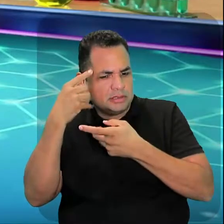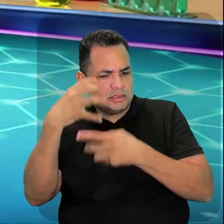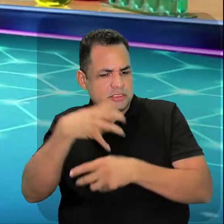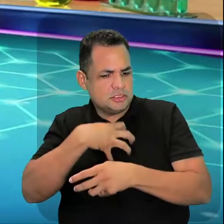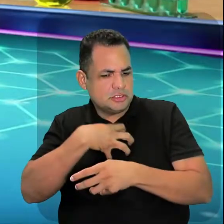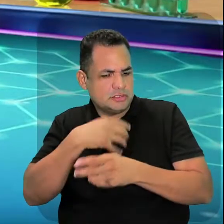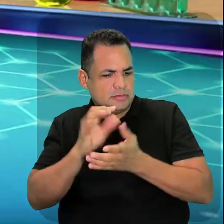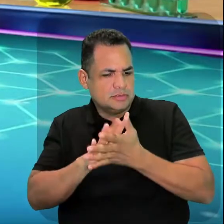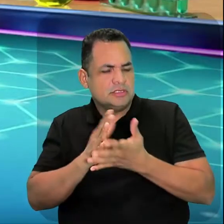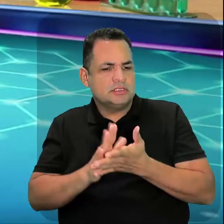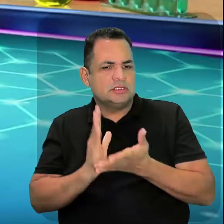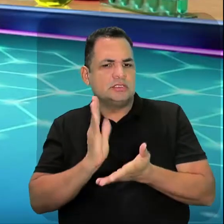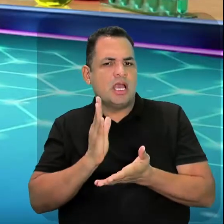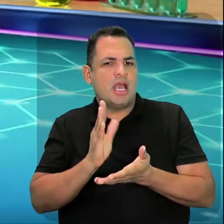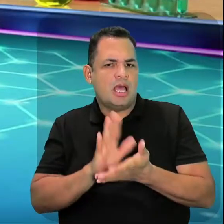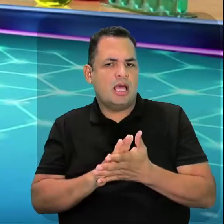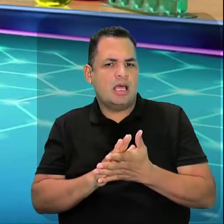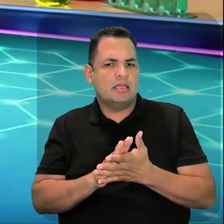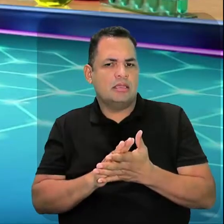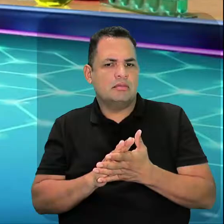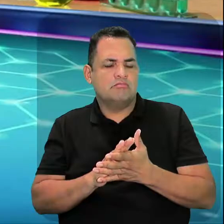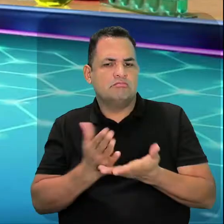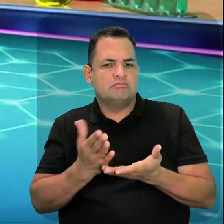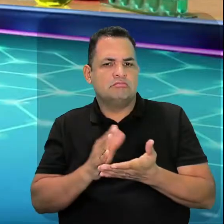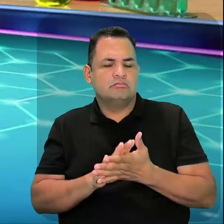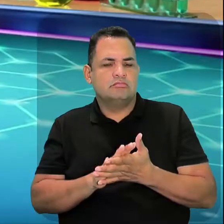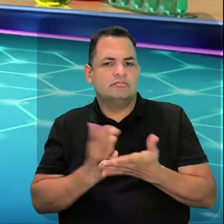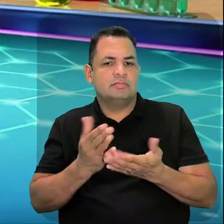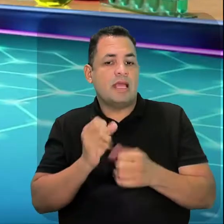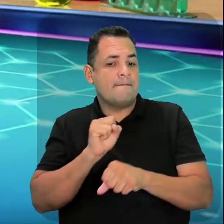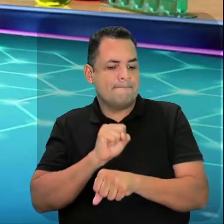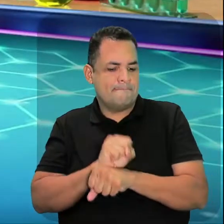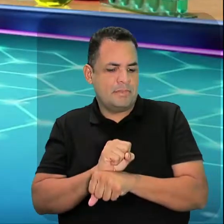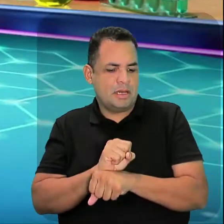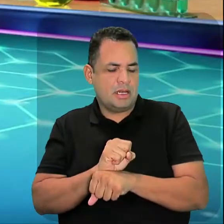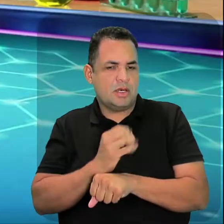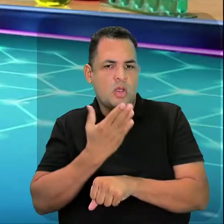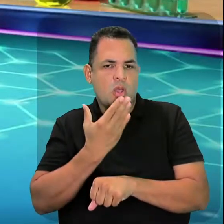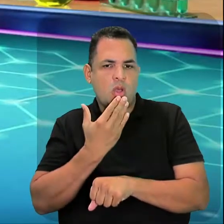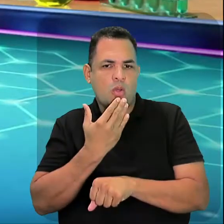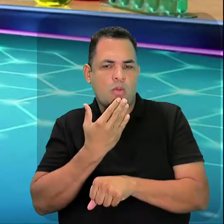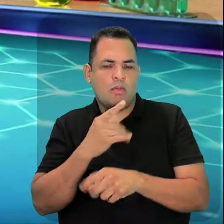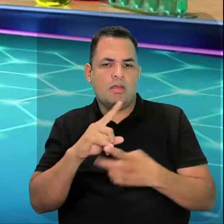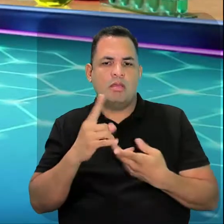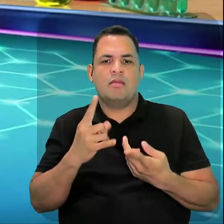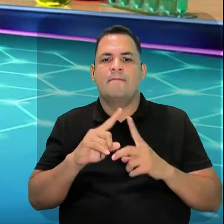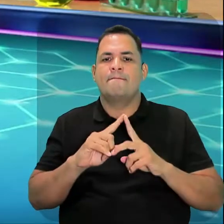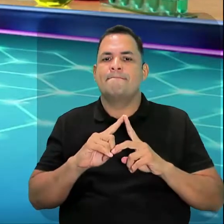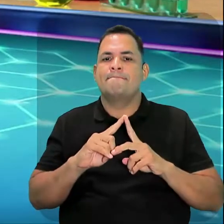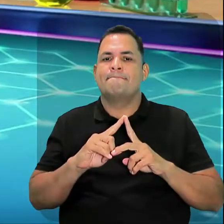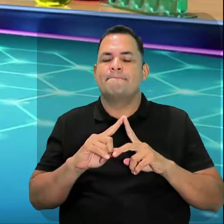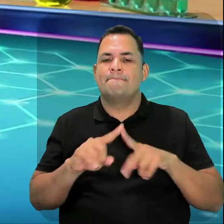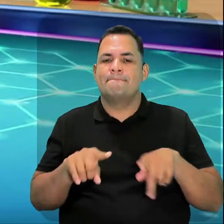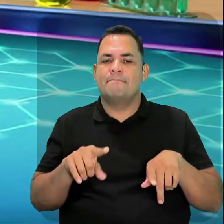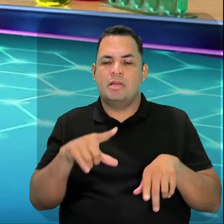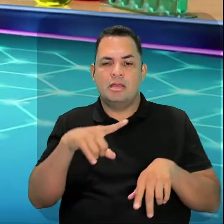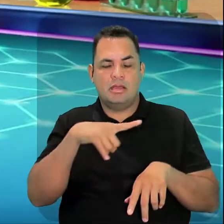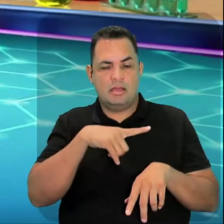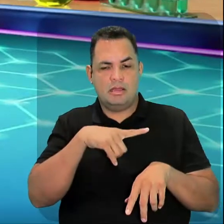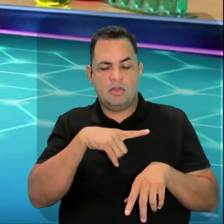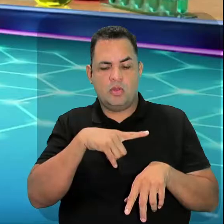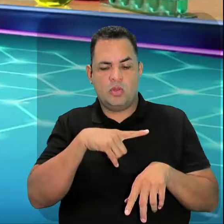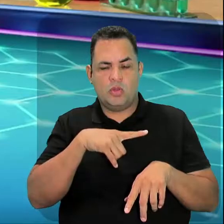satisfeito. E aí você vai se sentir satisfeito e vai parar de comer. Lógico que